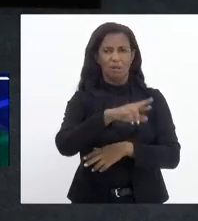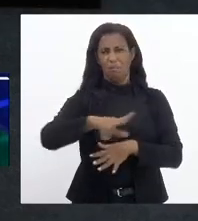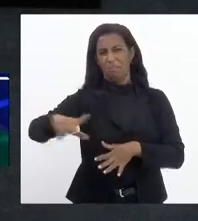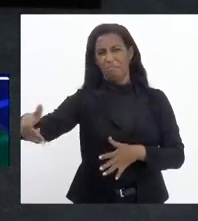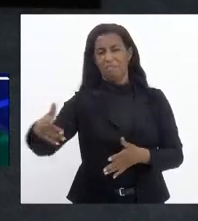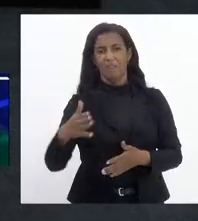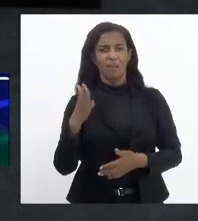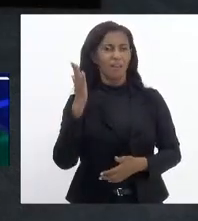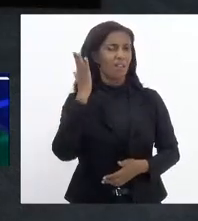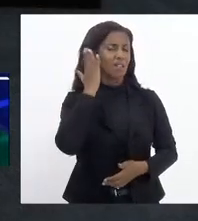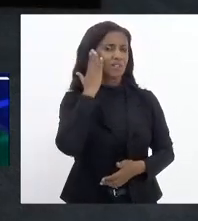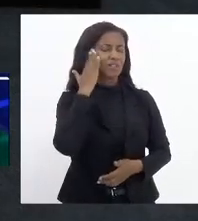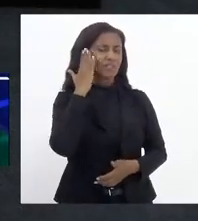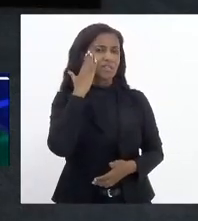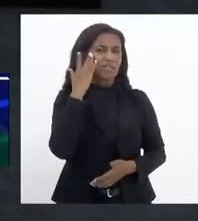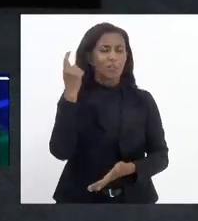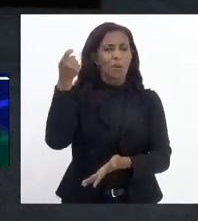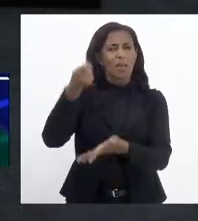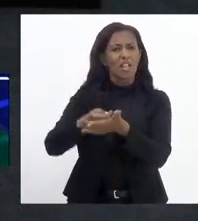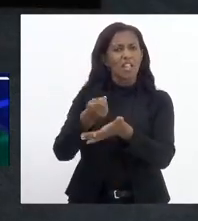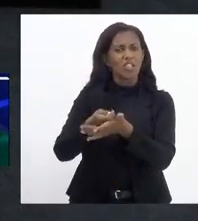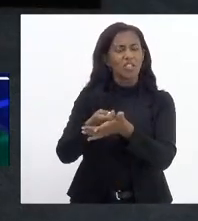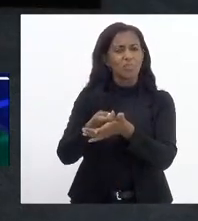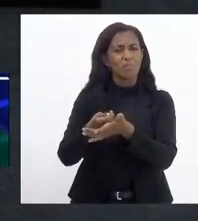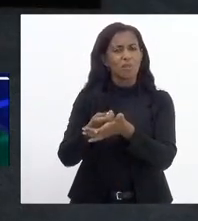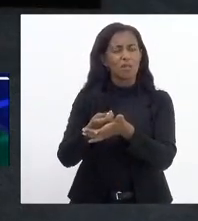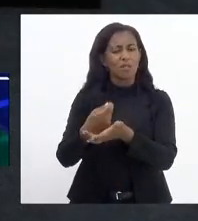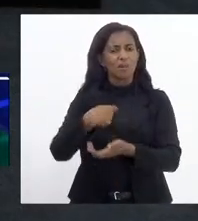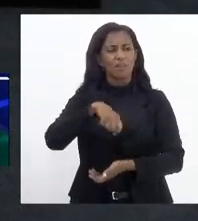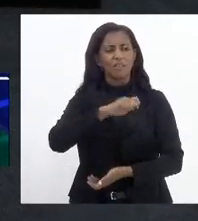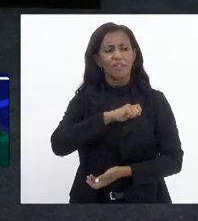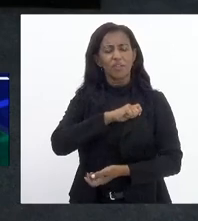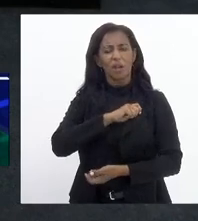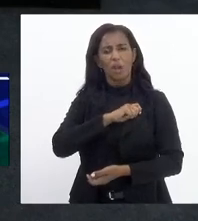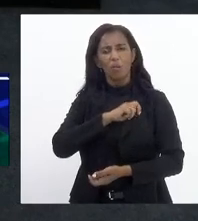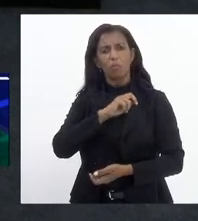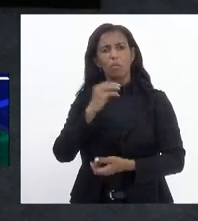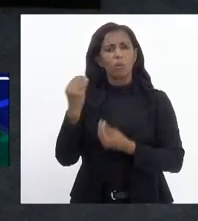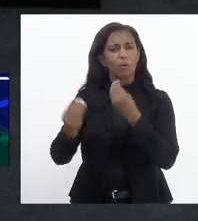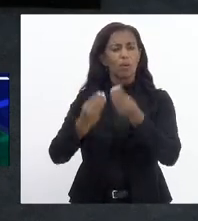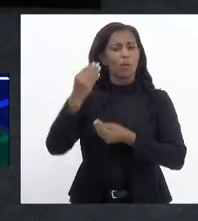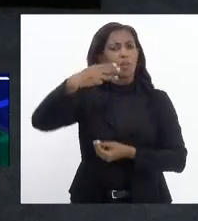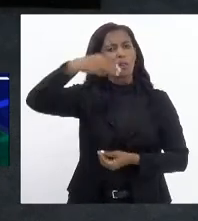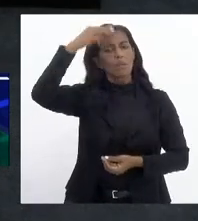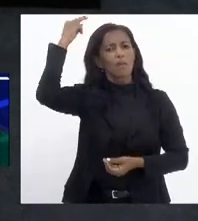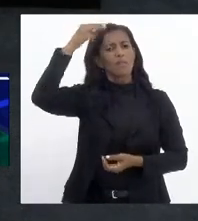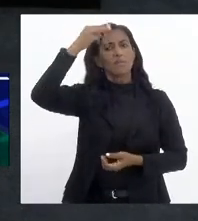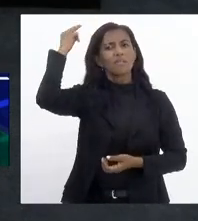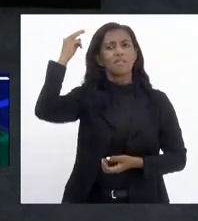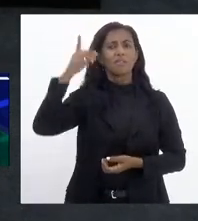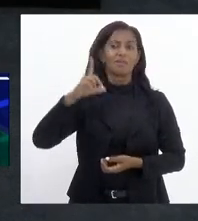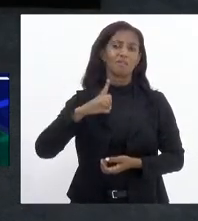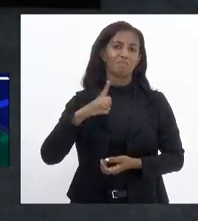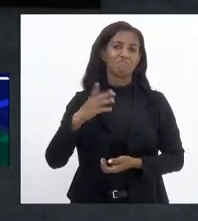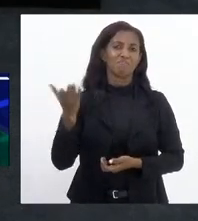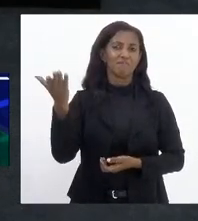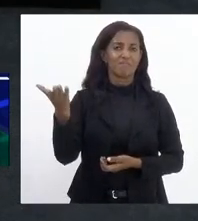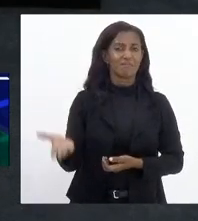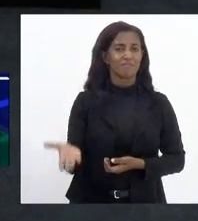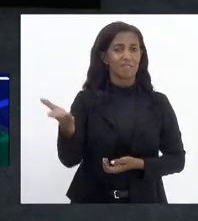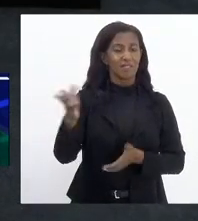Ora, a gente está sob regime de recuperação fiscal. Deputado Márcio Pacheco tem sido